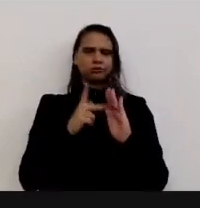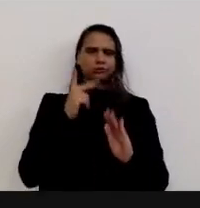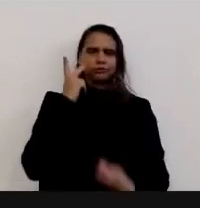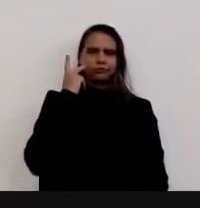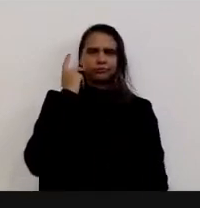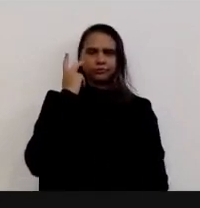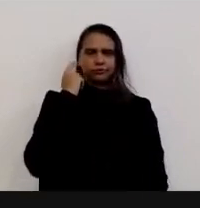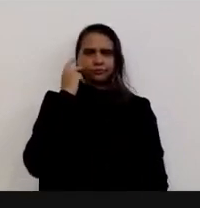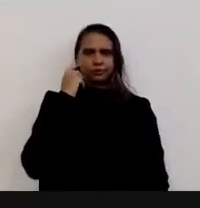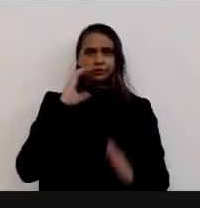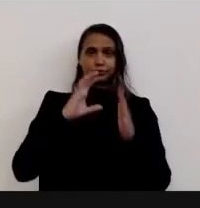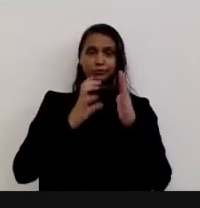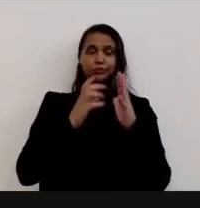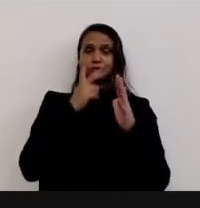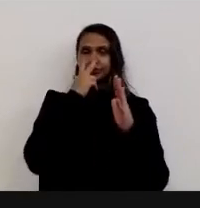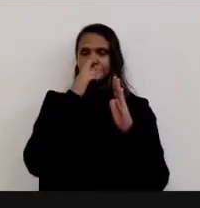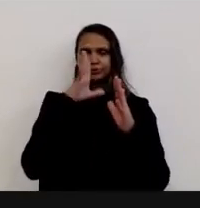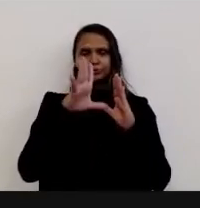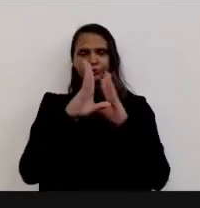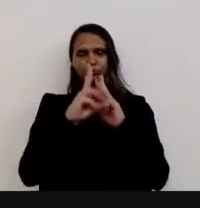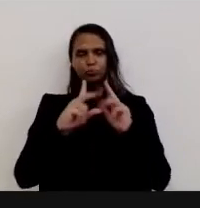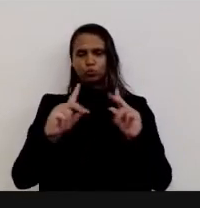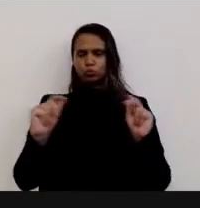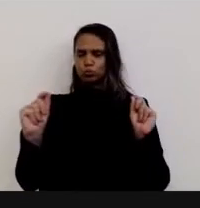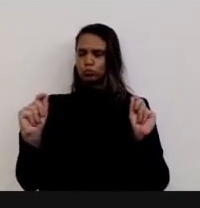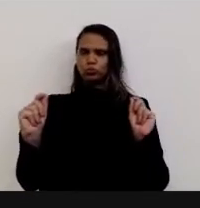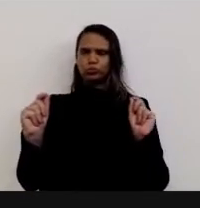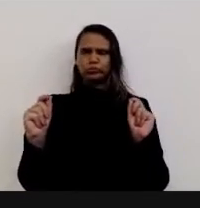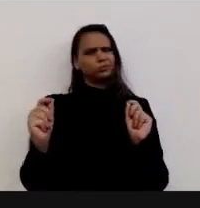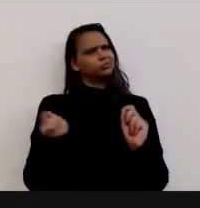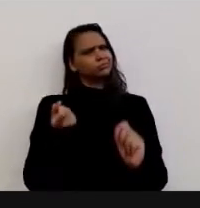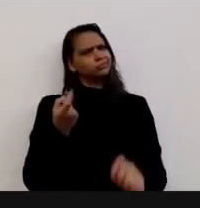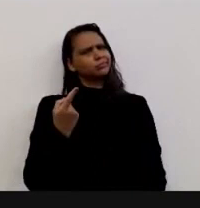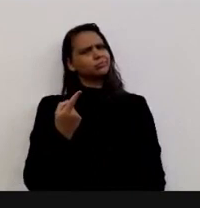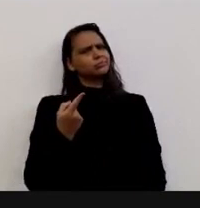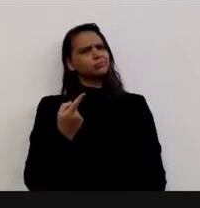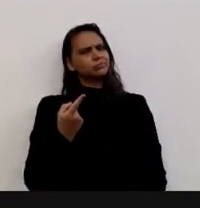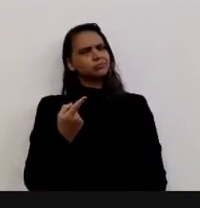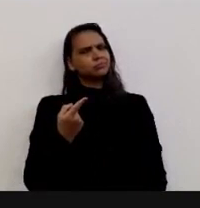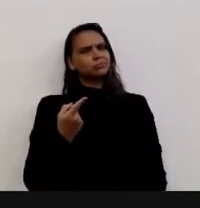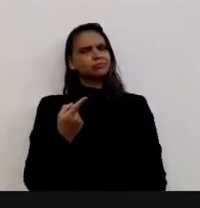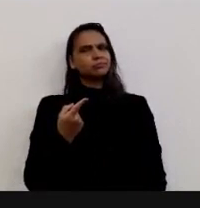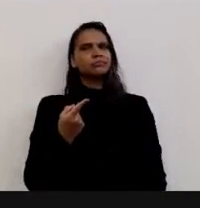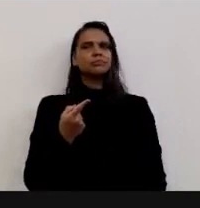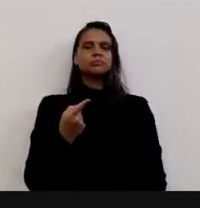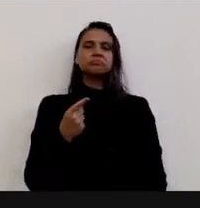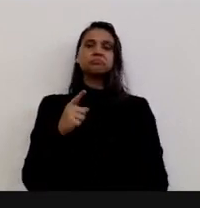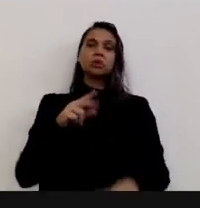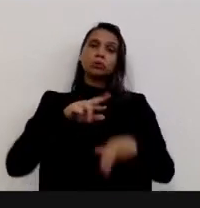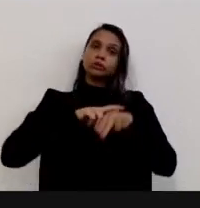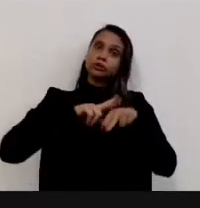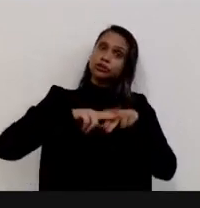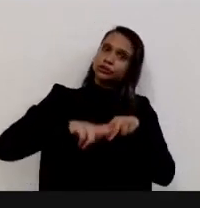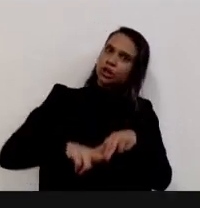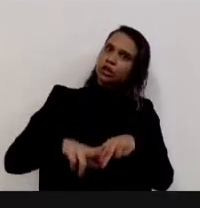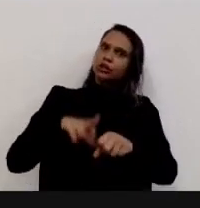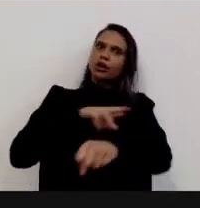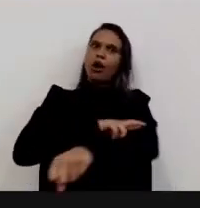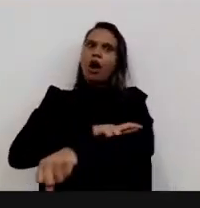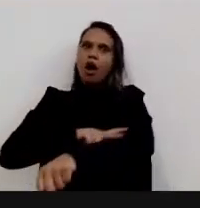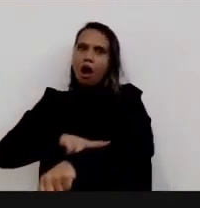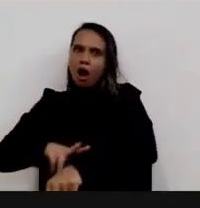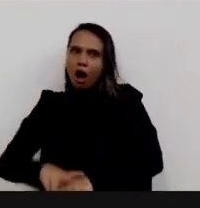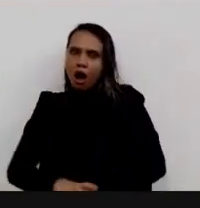some do modelo. É interessante isso. Então, fica o gênero, a cor, raça, o espectro político do